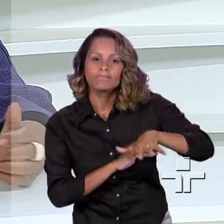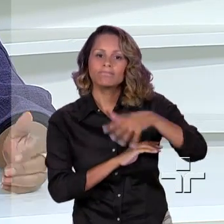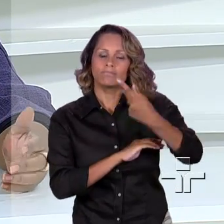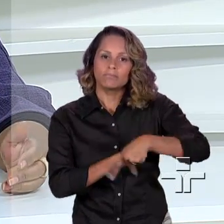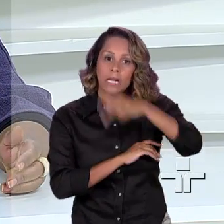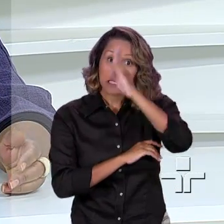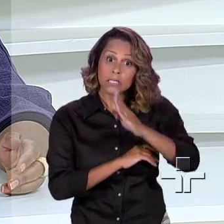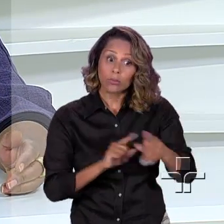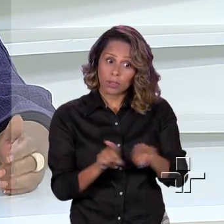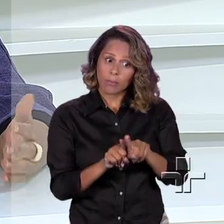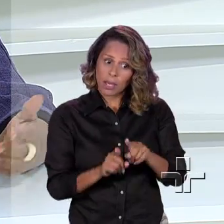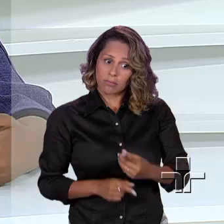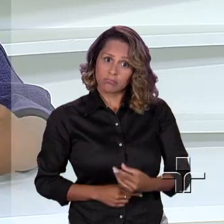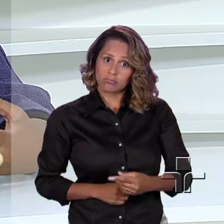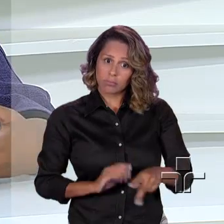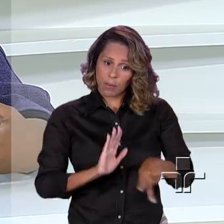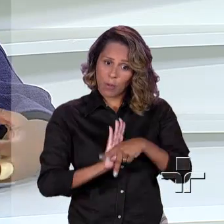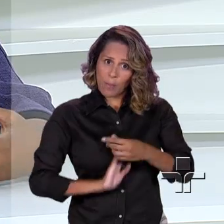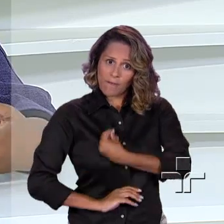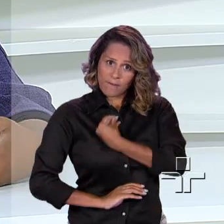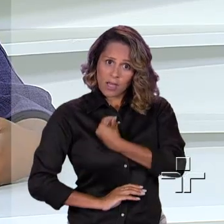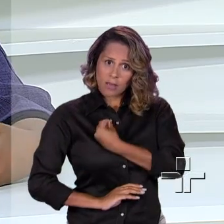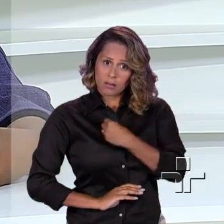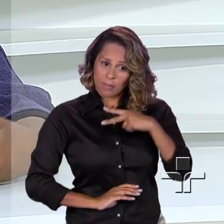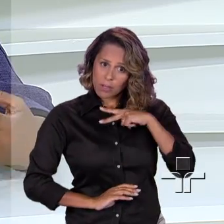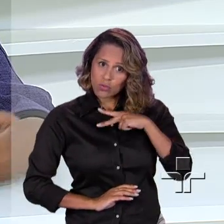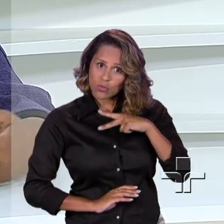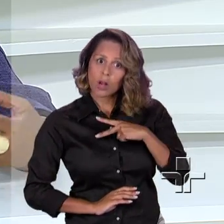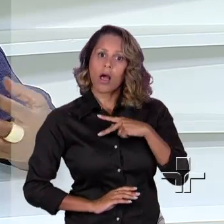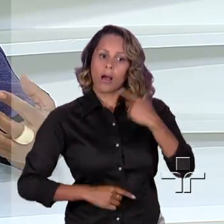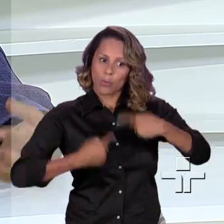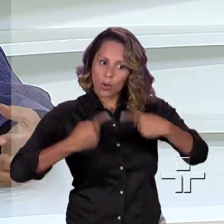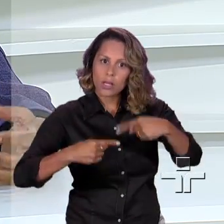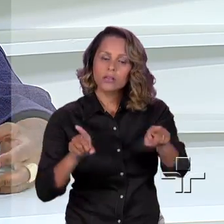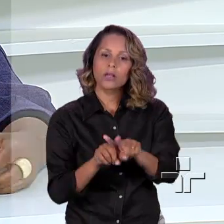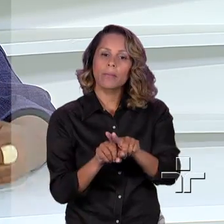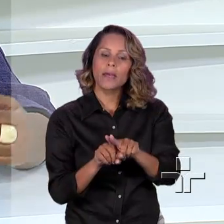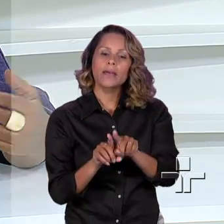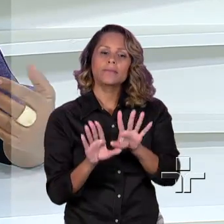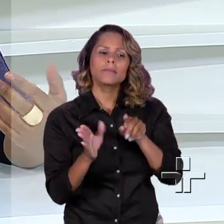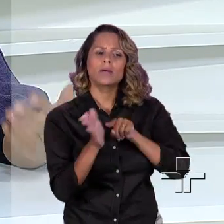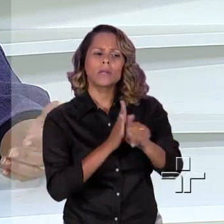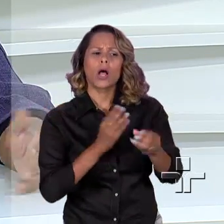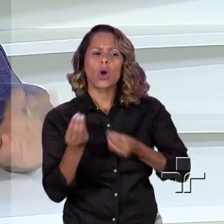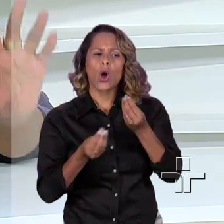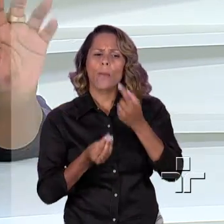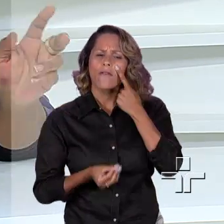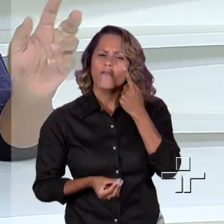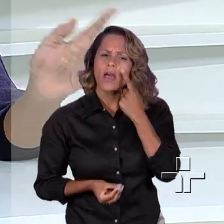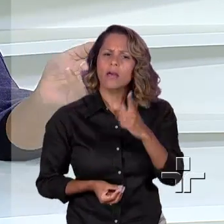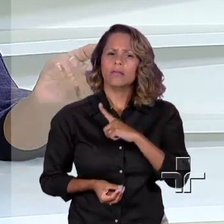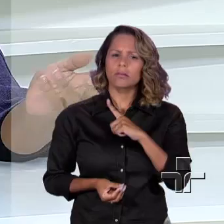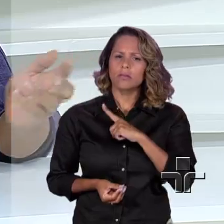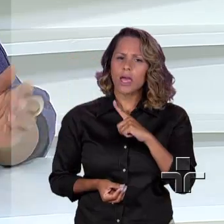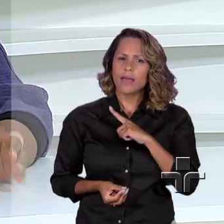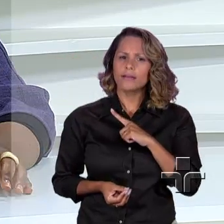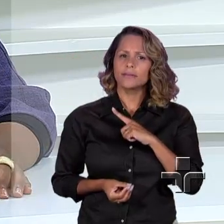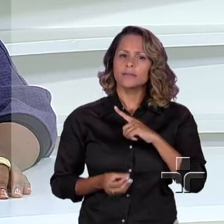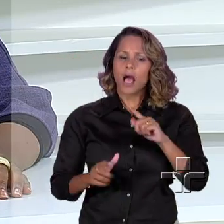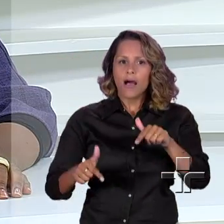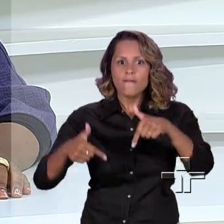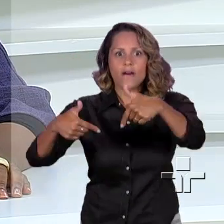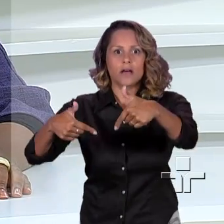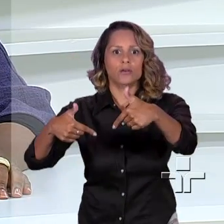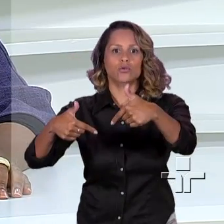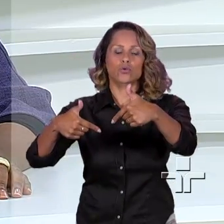trajetória pessoal e política, como é que você vê o avanço dessas agendas, essas pautas identitárias na